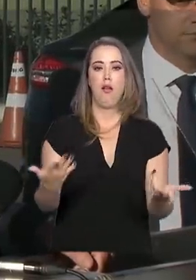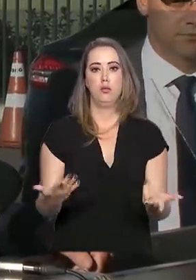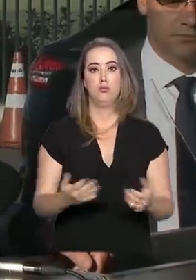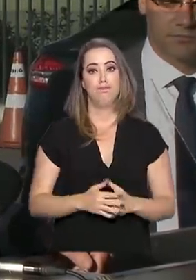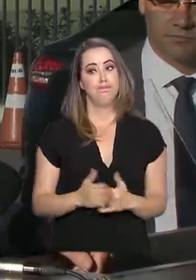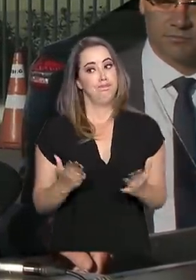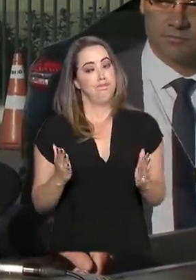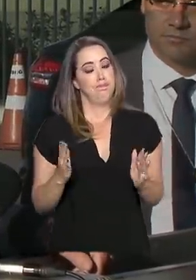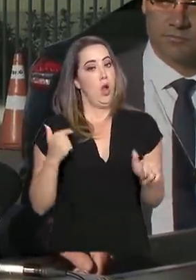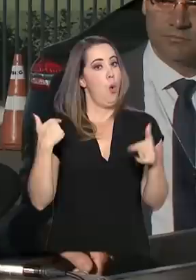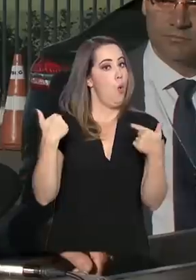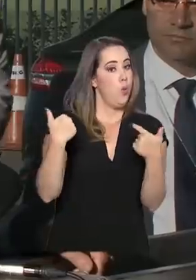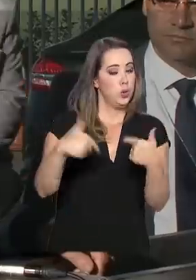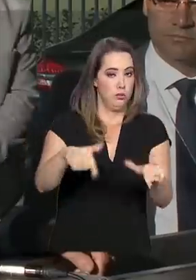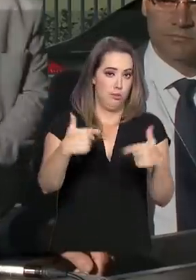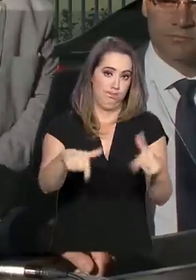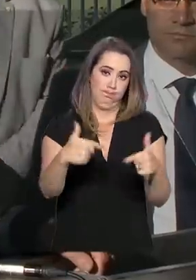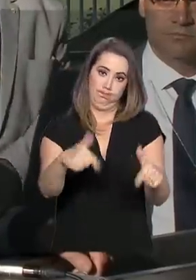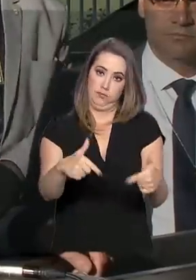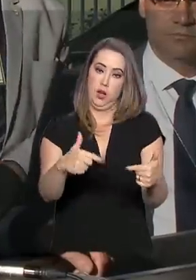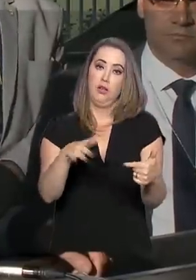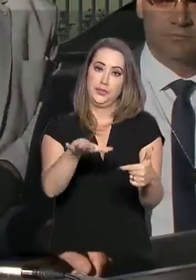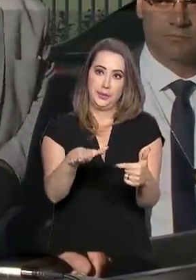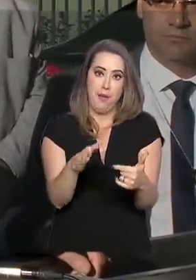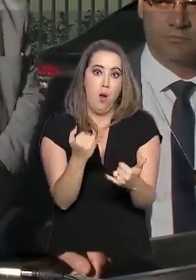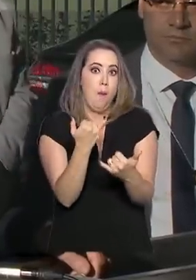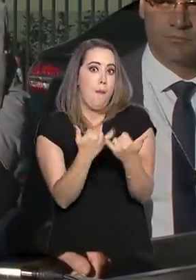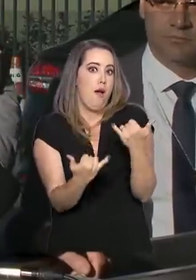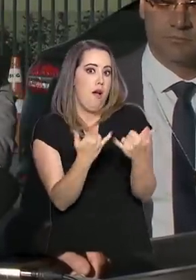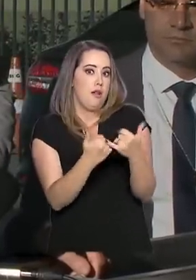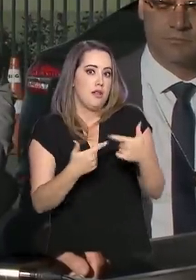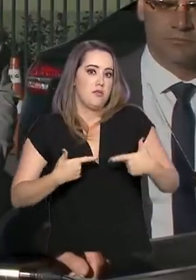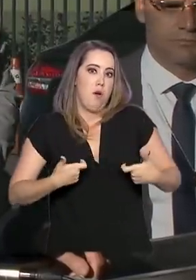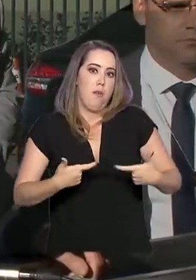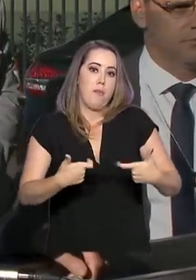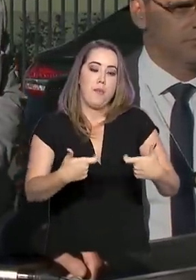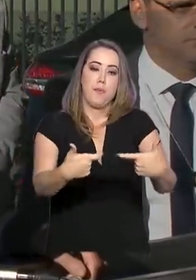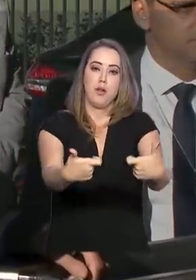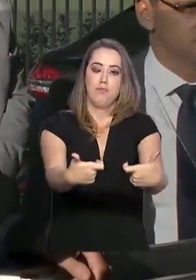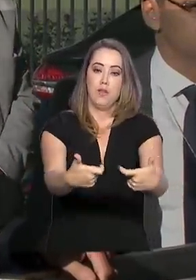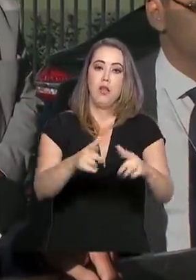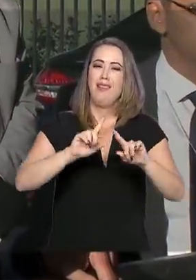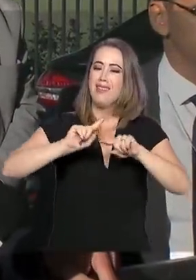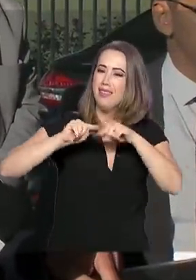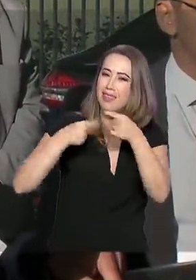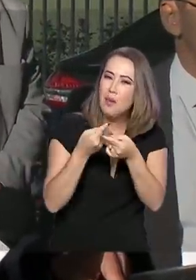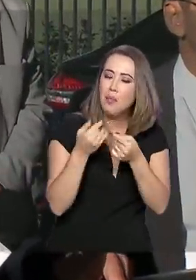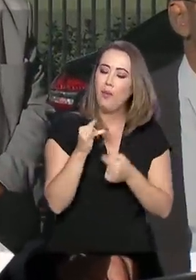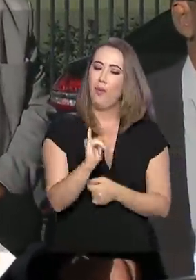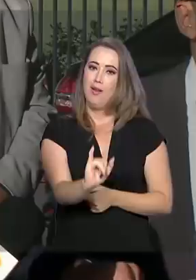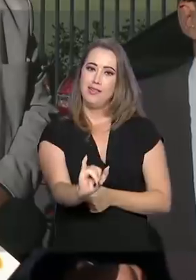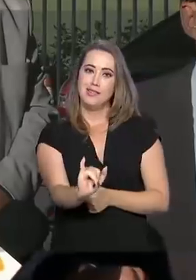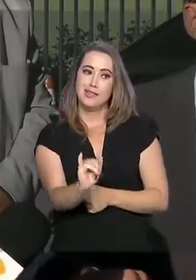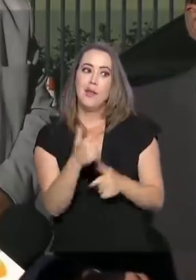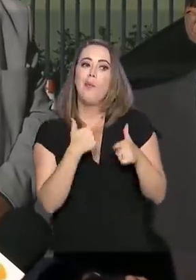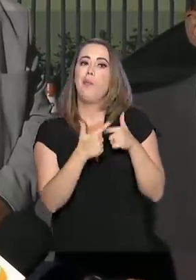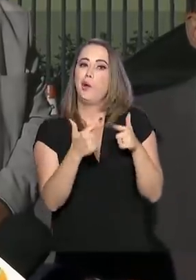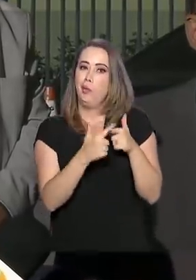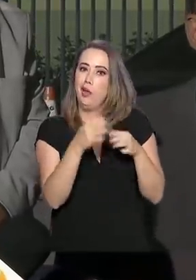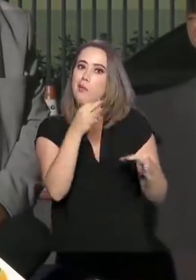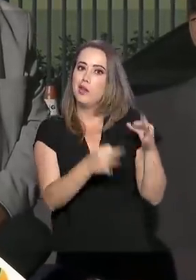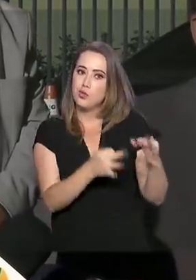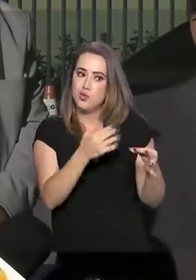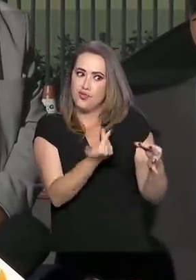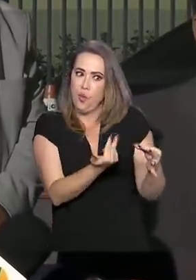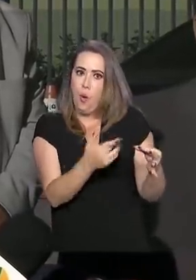Estão cumprindo uma missão que se aproxima de uma de guerra e depois, caso tenha qualquer problema, vão ser